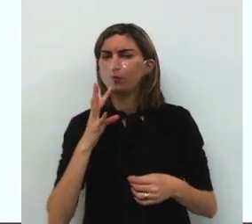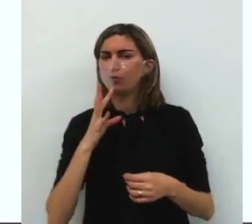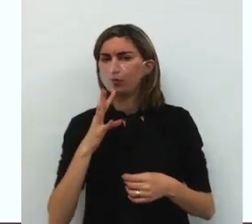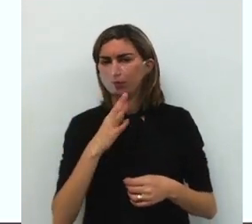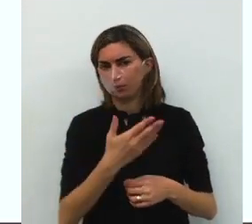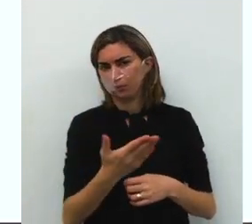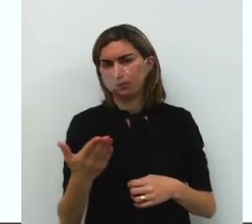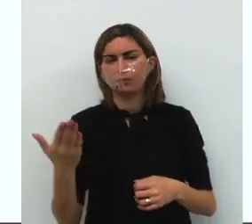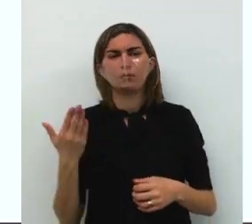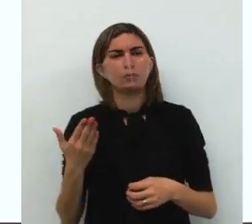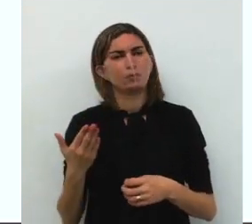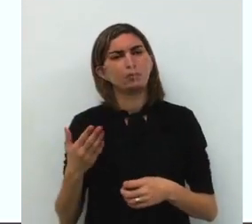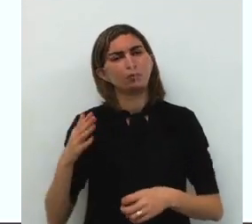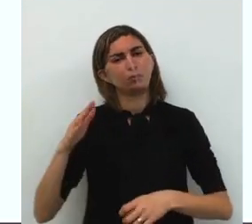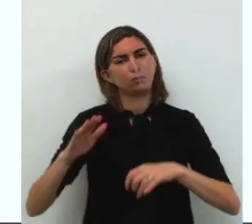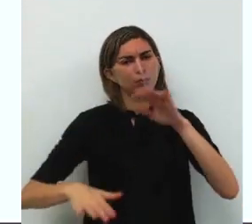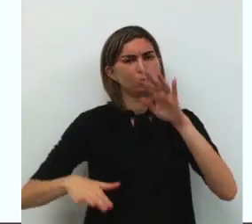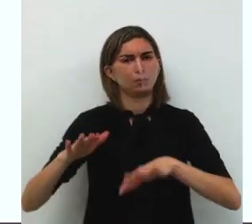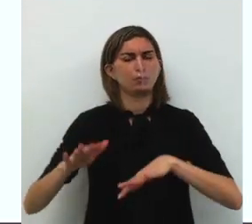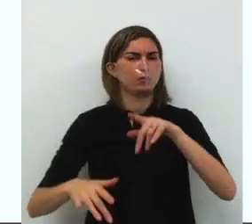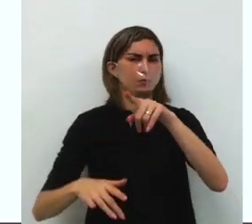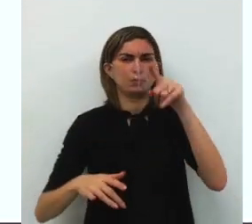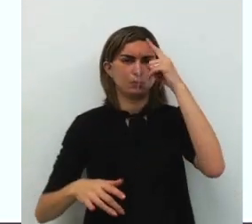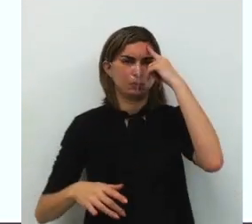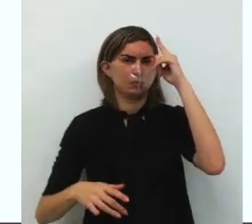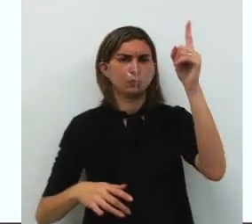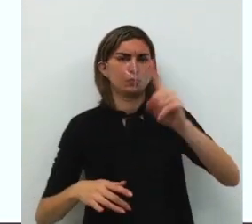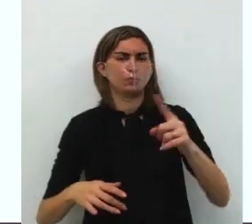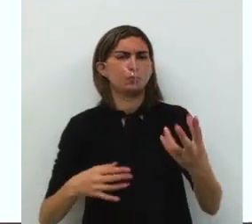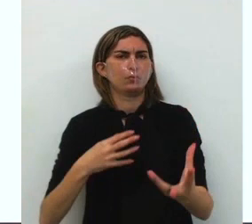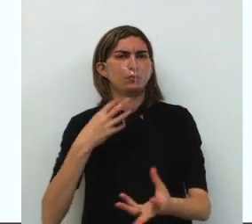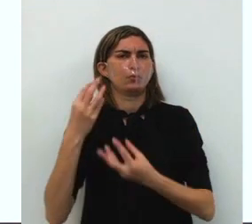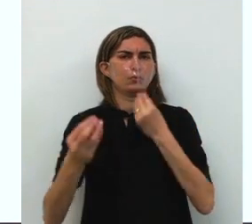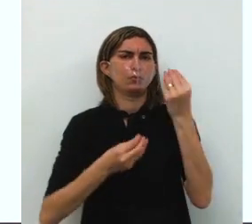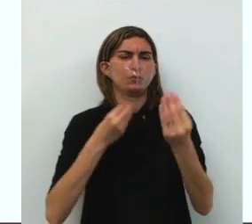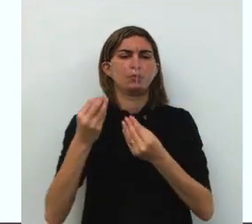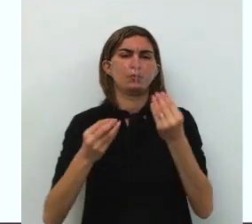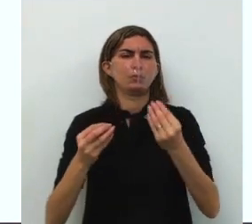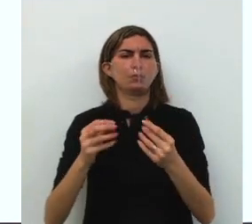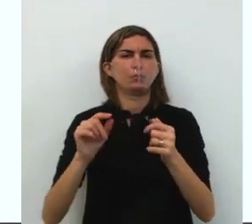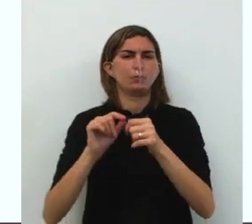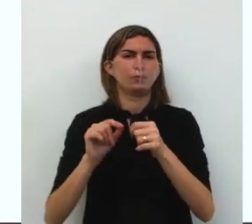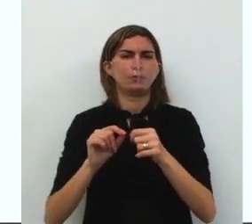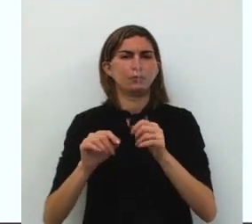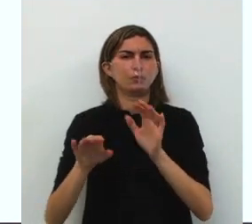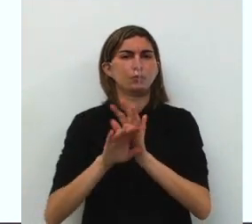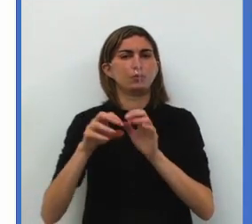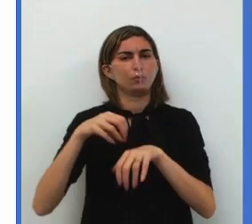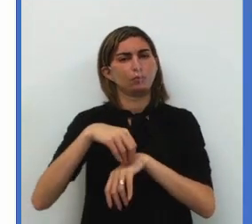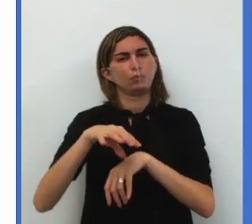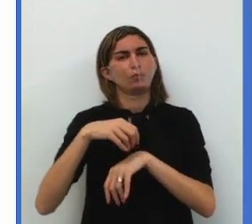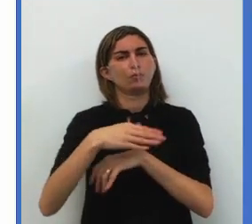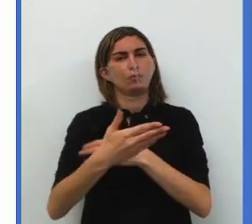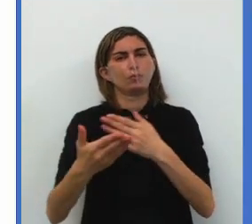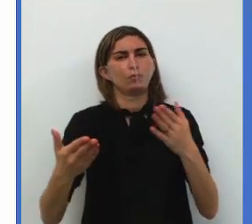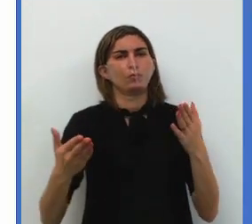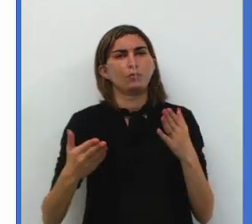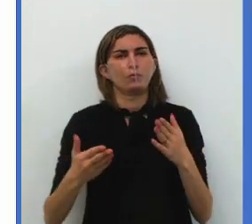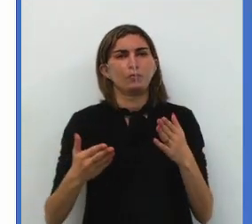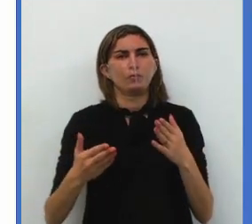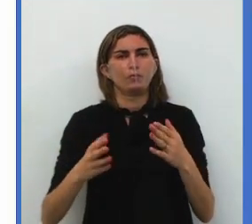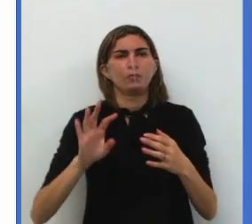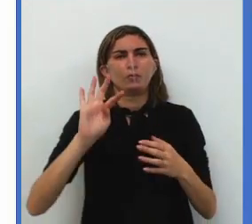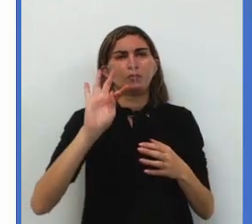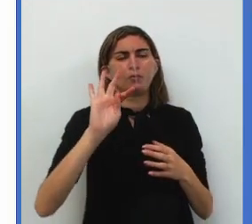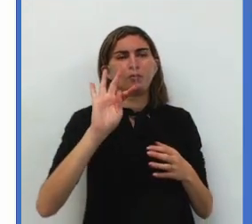muito conhecida de vocês e que às vezes vocês não sabem como é que ela funciona, como ela é produzida e chega até vocês, que é o